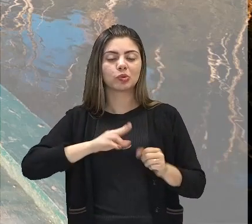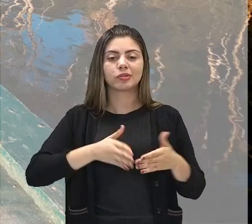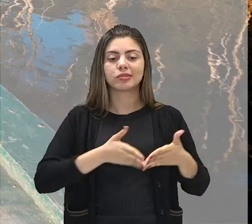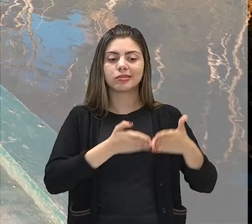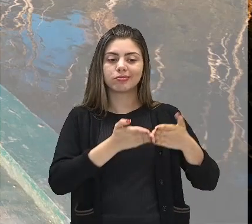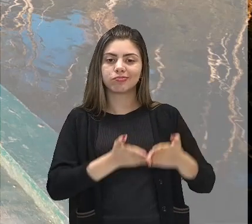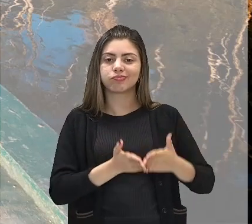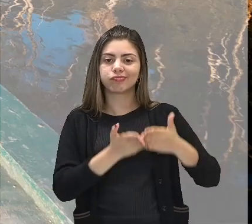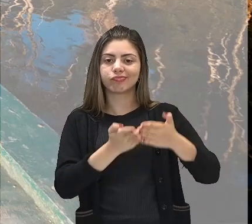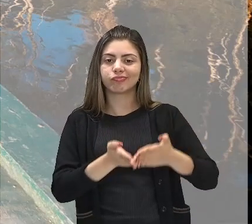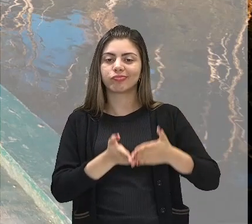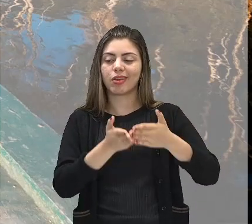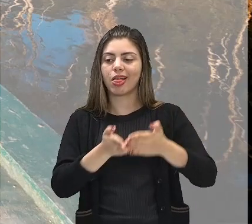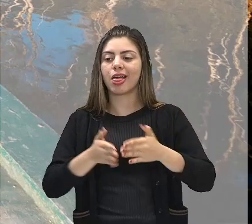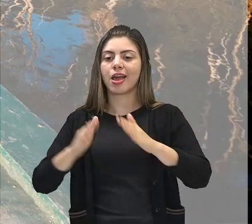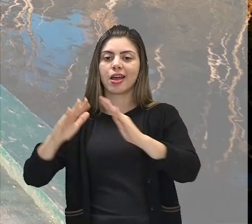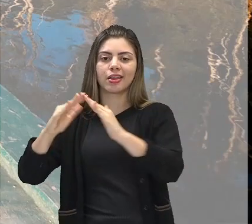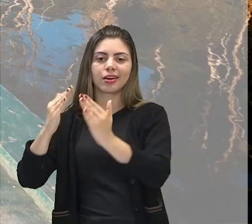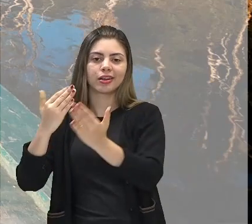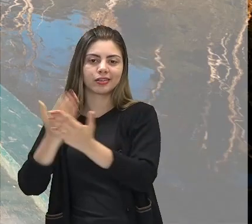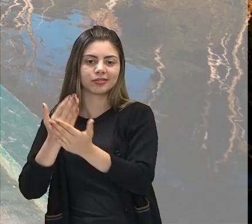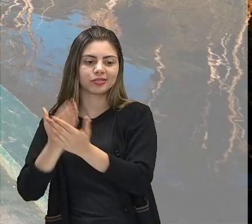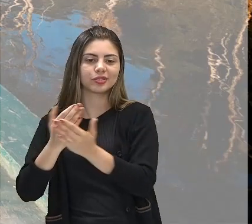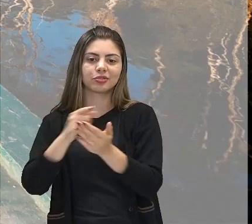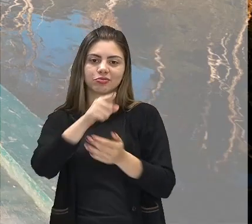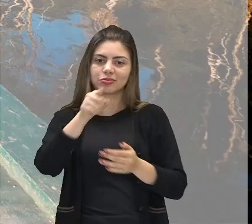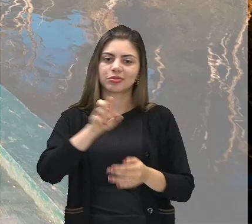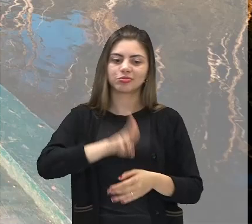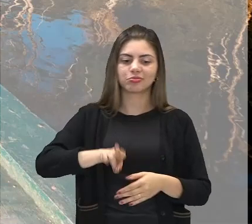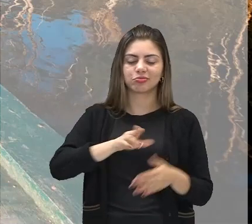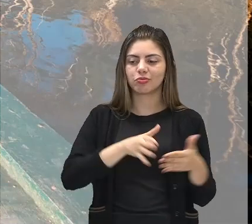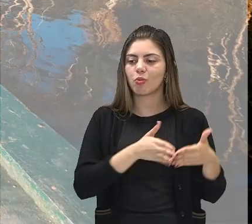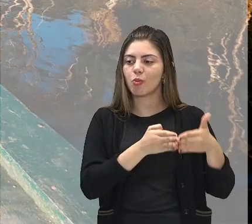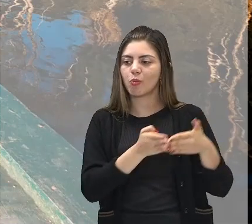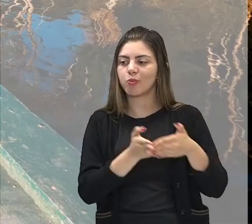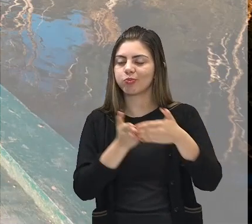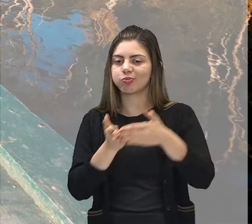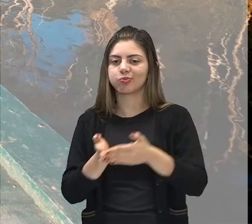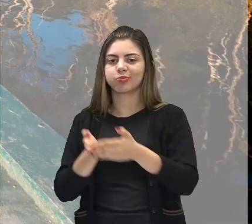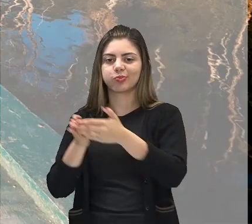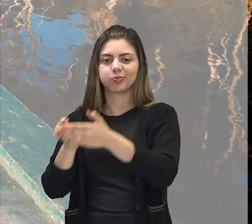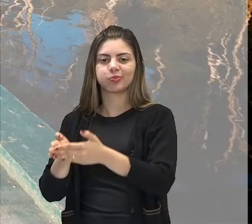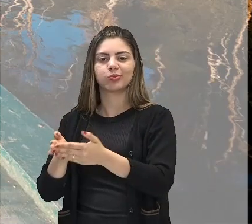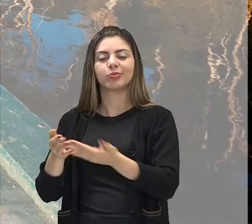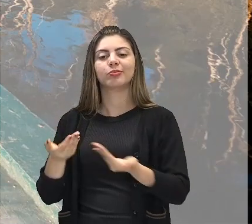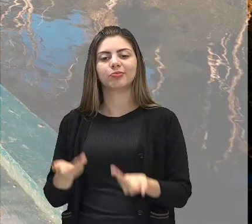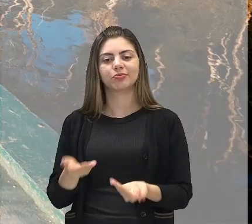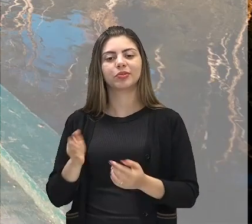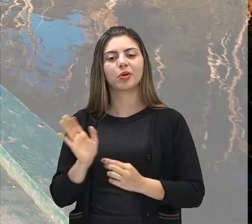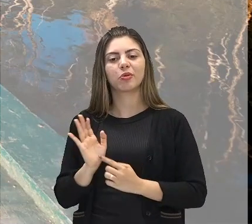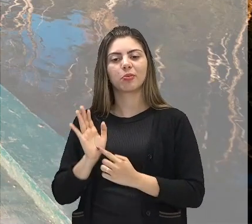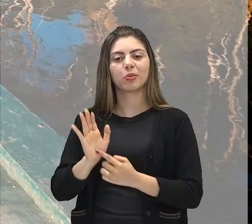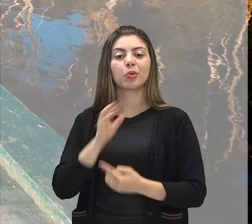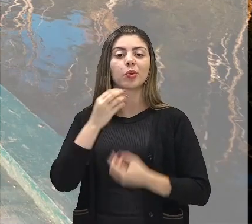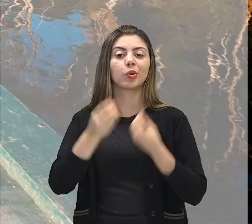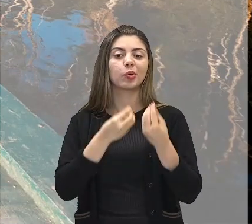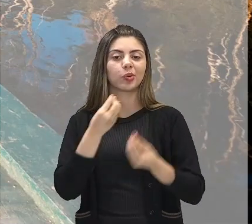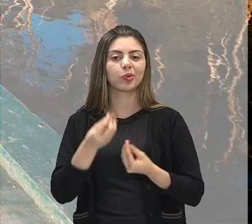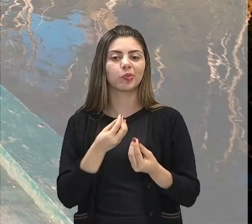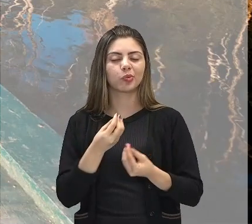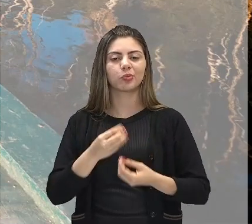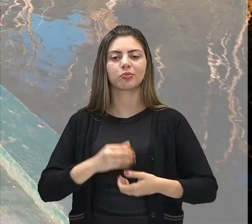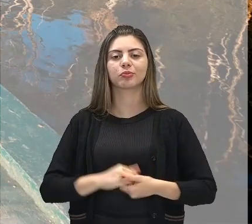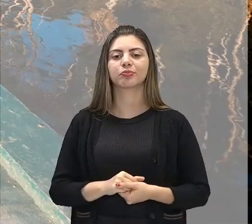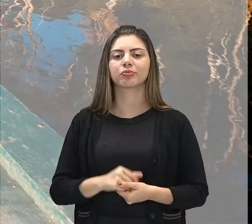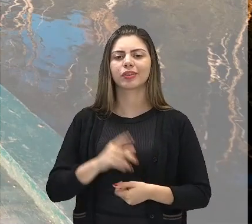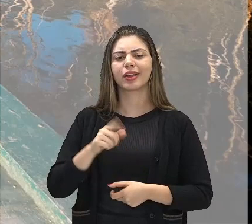até a sua escola, certo? Então aqui eu tenho, né, uma representatividade do que eu chamo